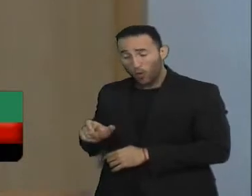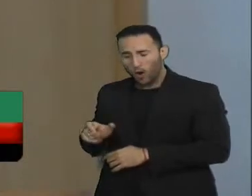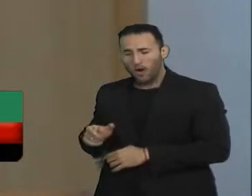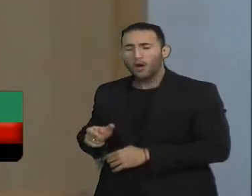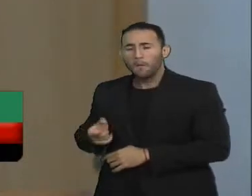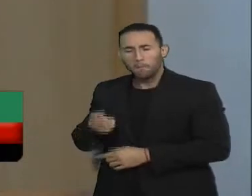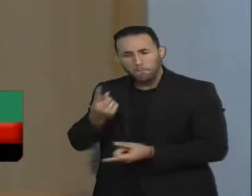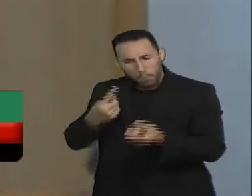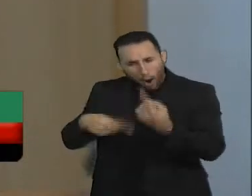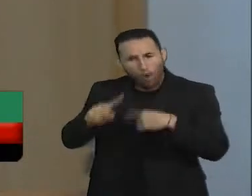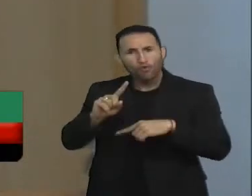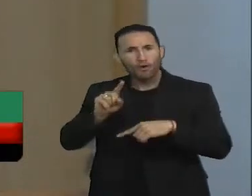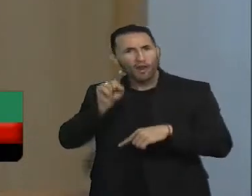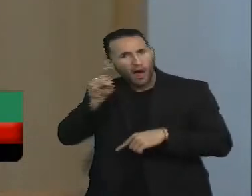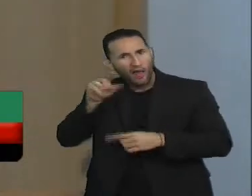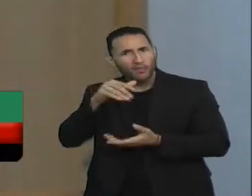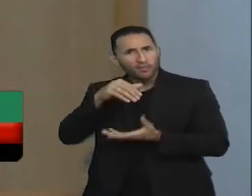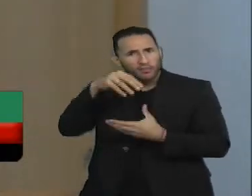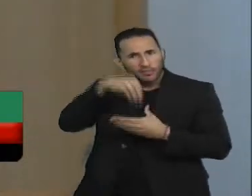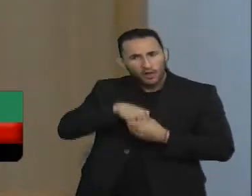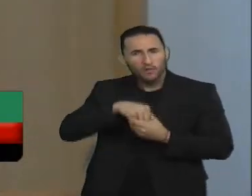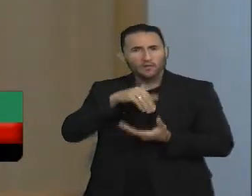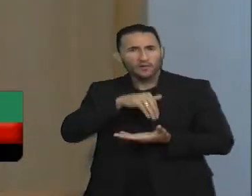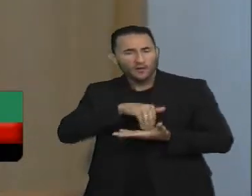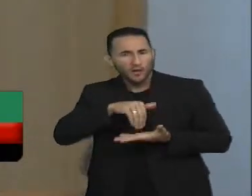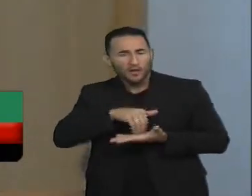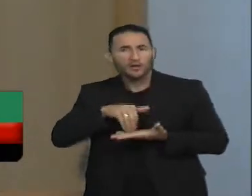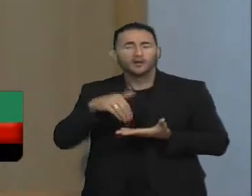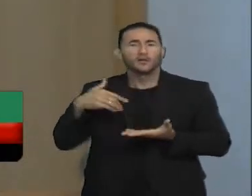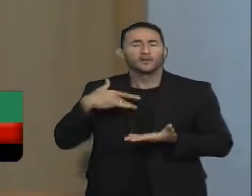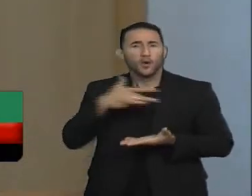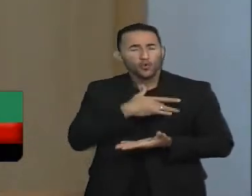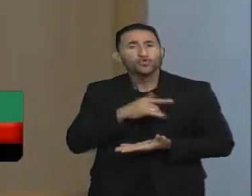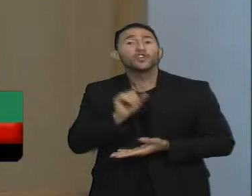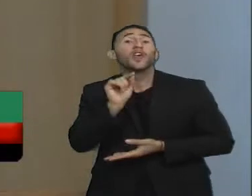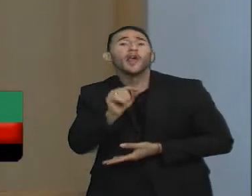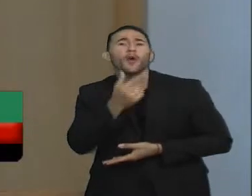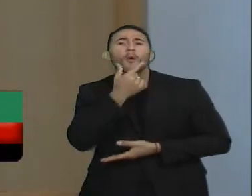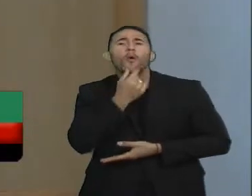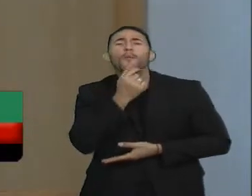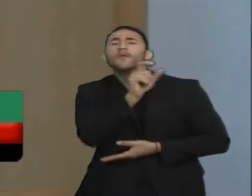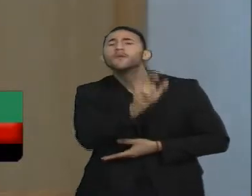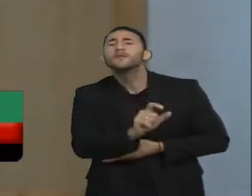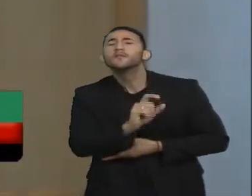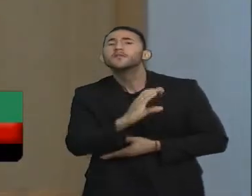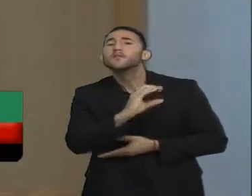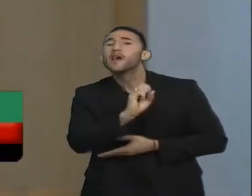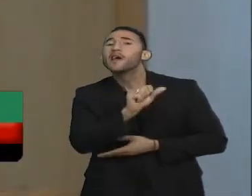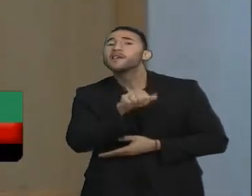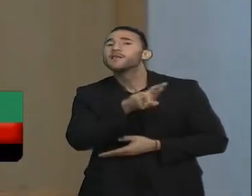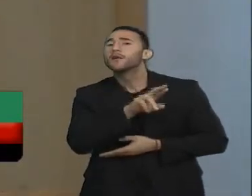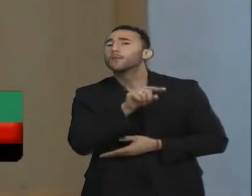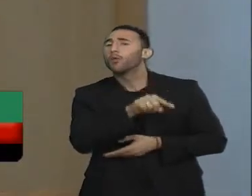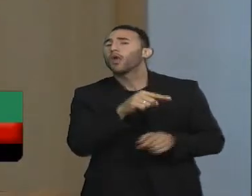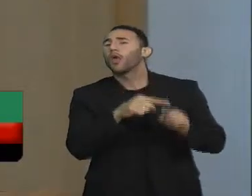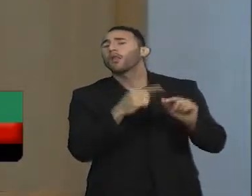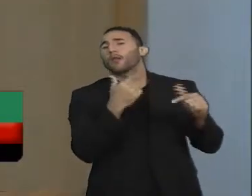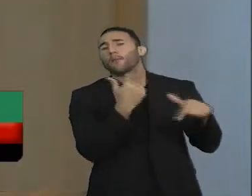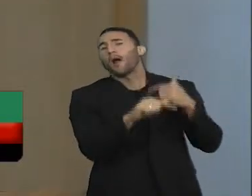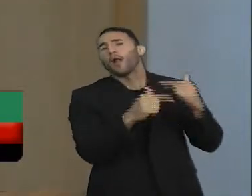destaque na Secretaria de Saúde, é esse homem. Porque ele